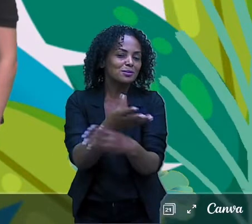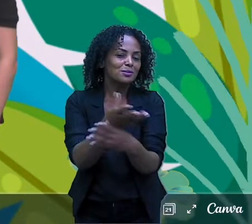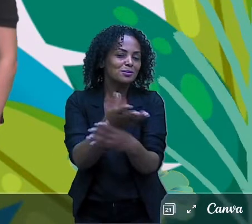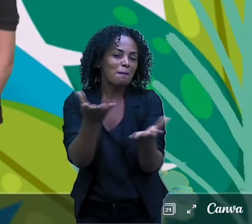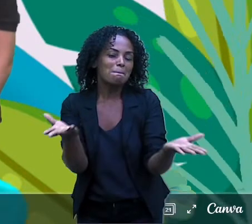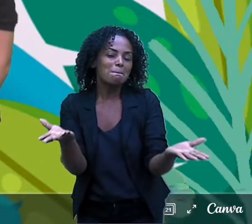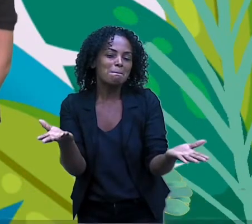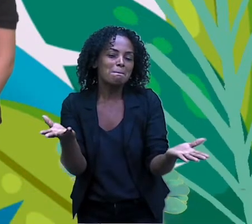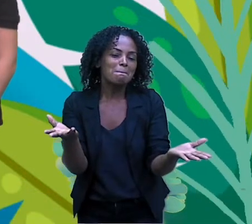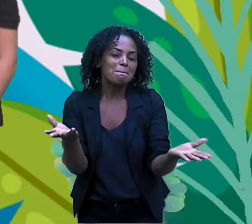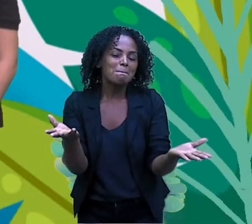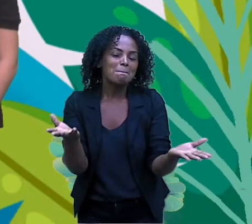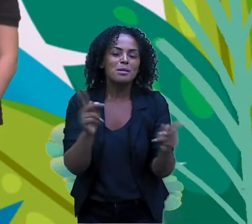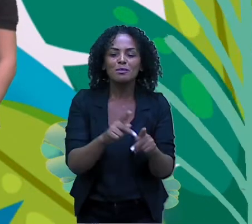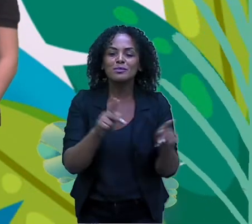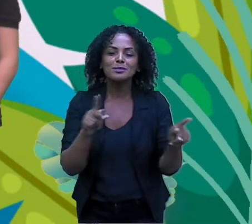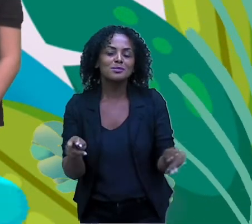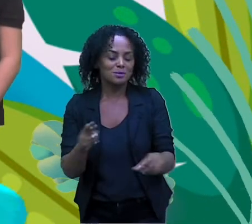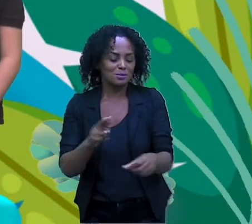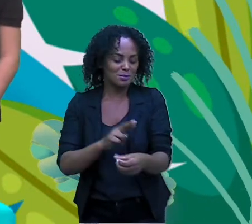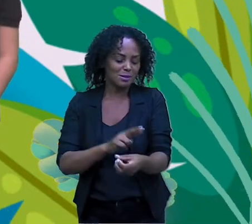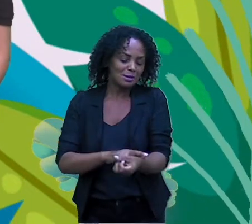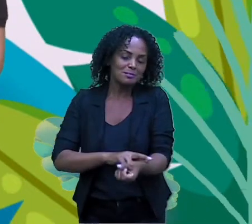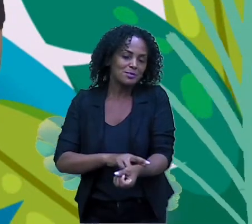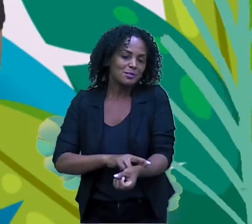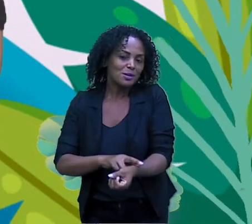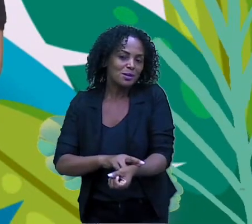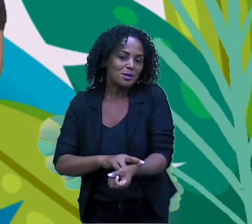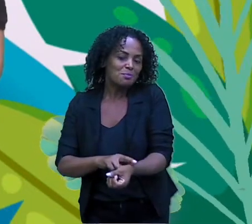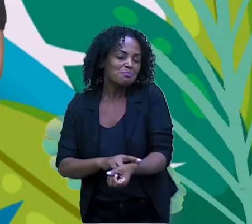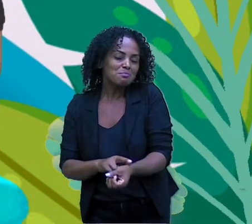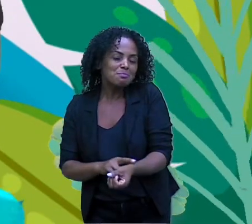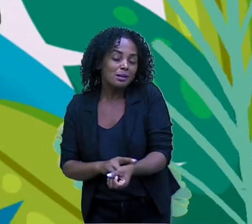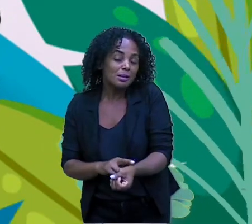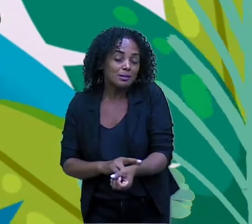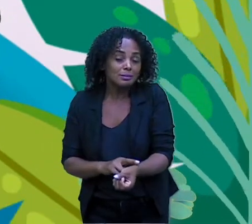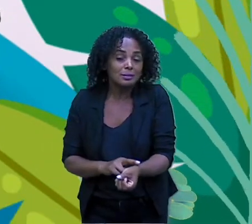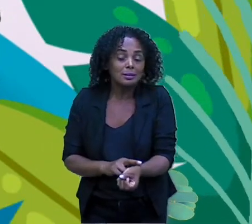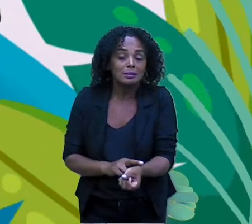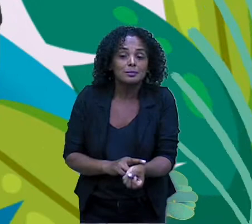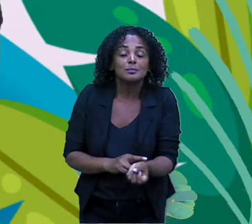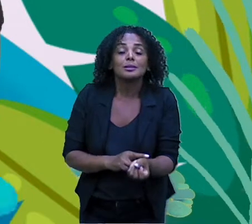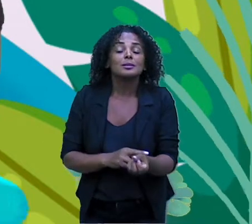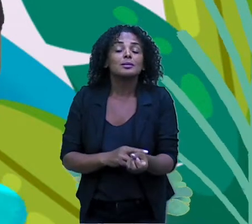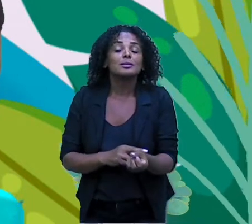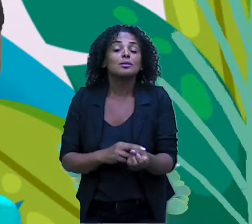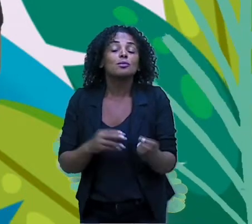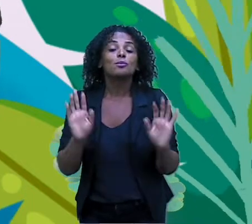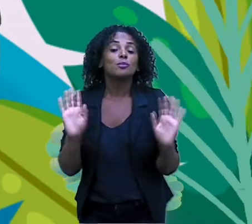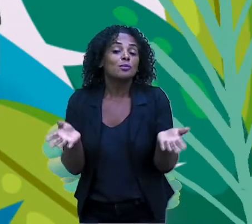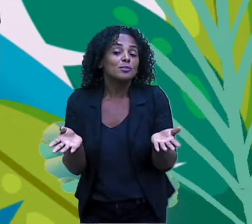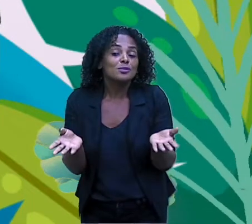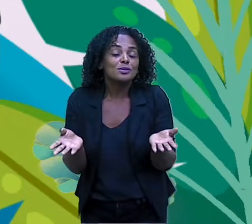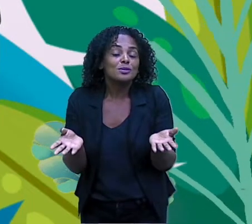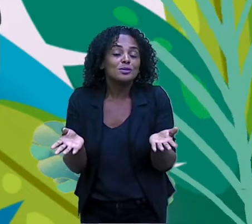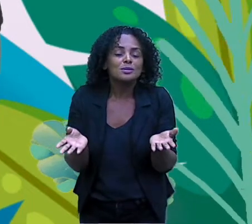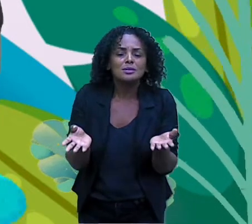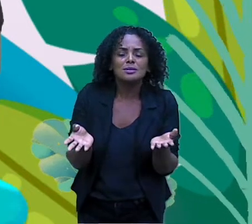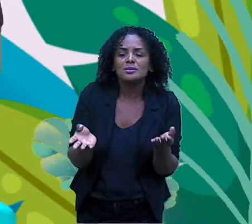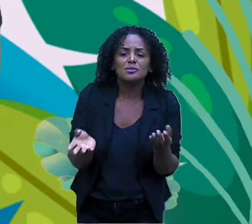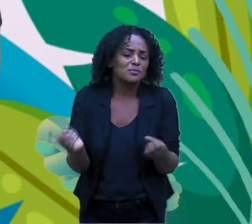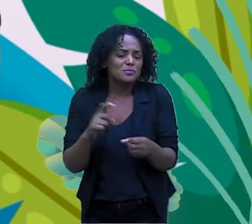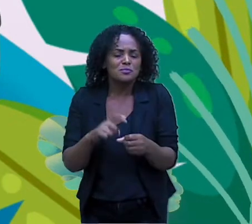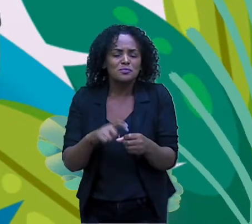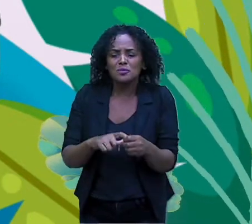Tia Roberta, eu sou a professora Roberta, sou professora da Rede Municipal de Governador Valadares e estamos de volta com a nossa programação